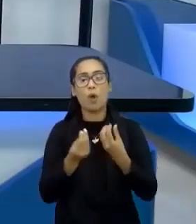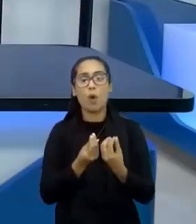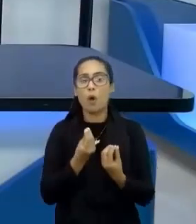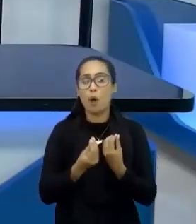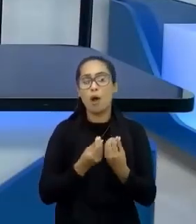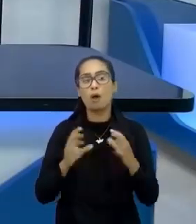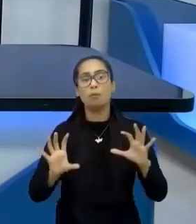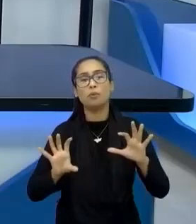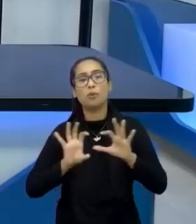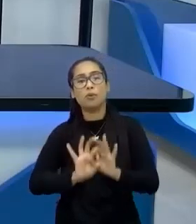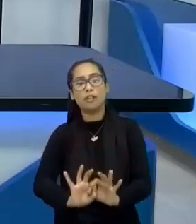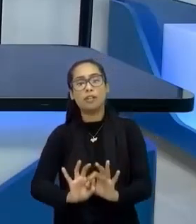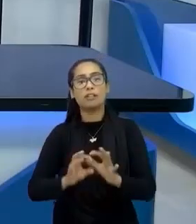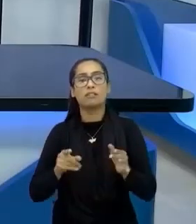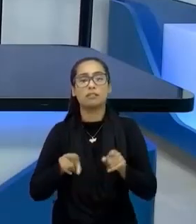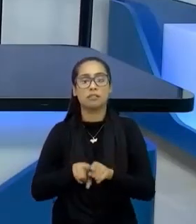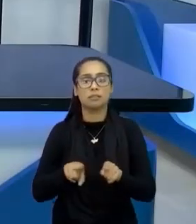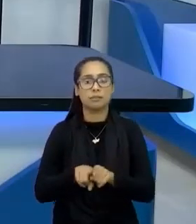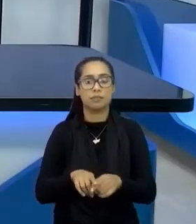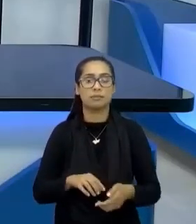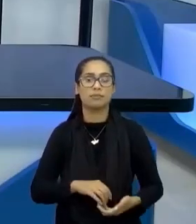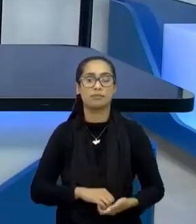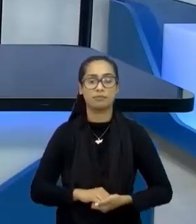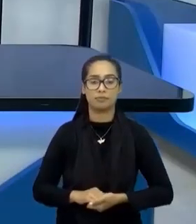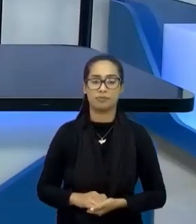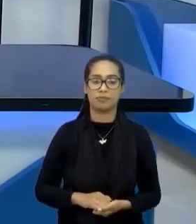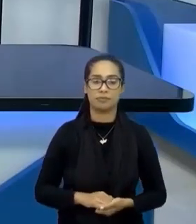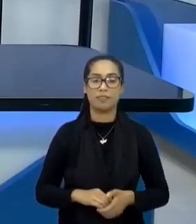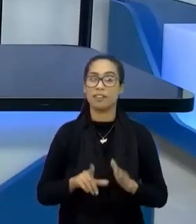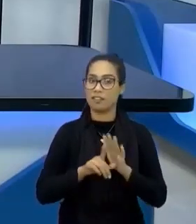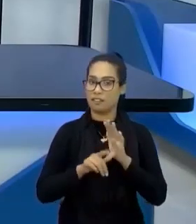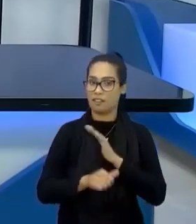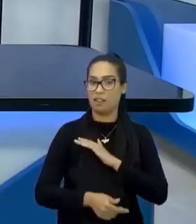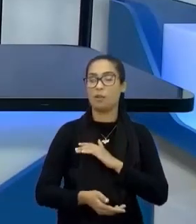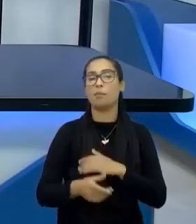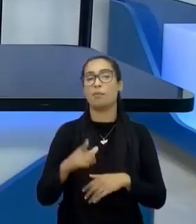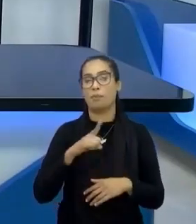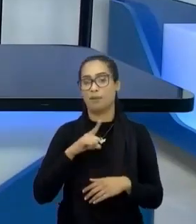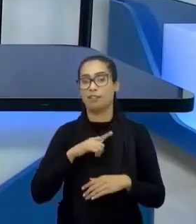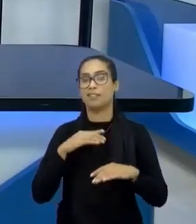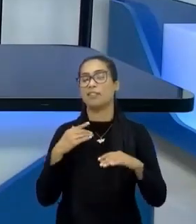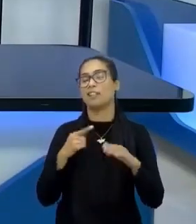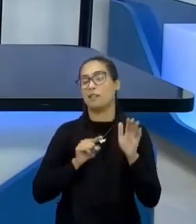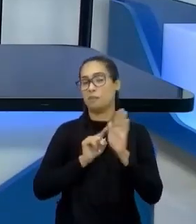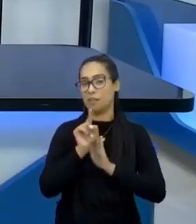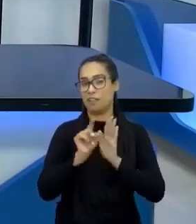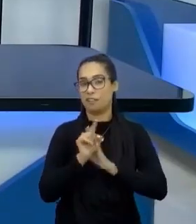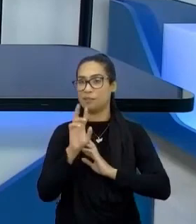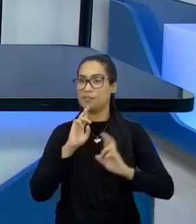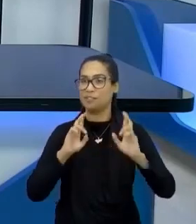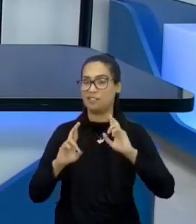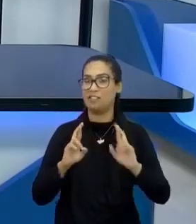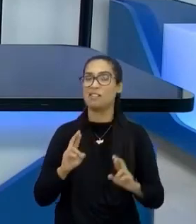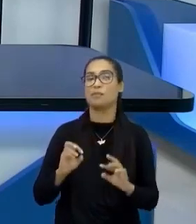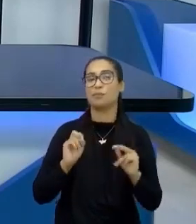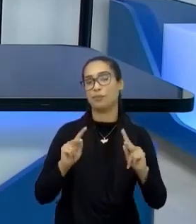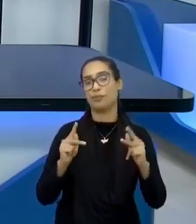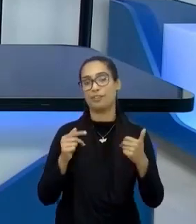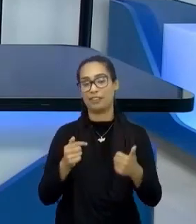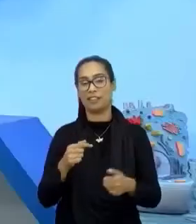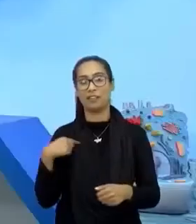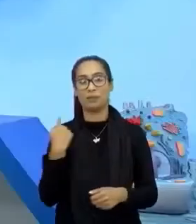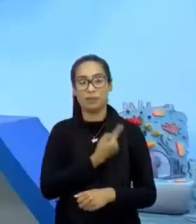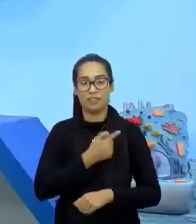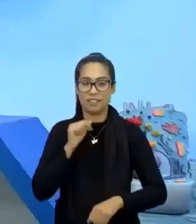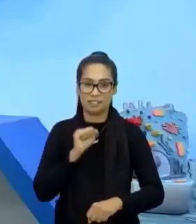aí, depois, agora, aí, no caso, vamos chamar a nossa vinheta para depois ter interação com a gente aqui ao vivo. Manda sua pergunta aí, professor, manda sua pergunta que estaremos aqui